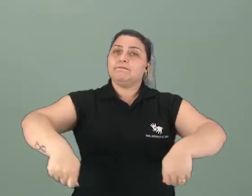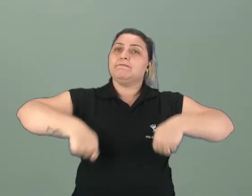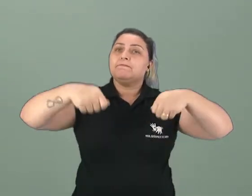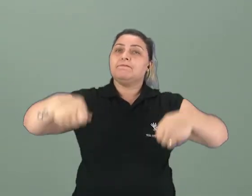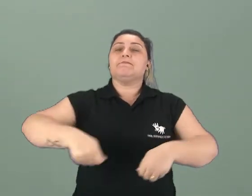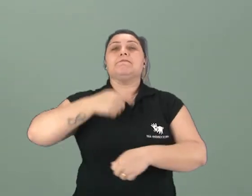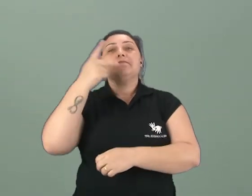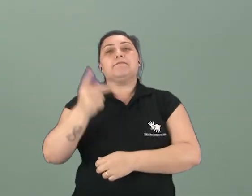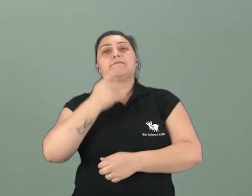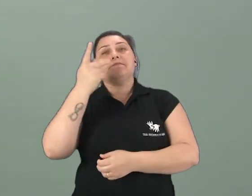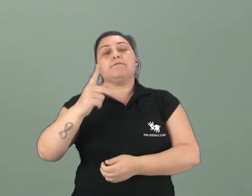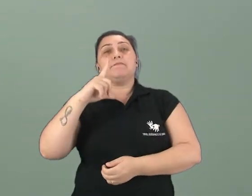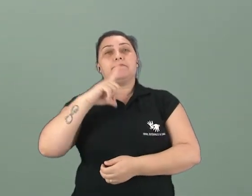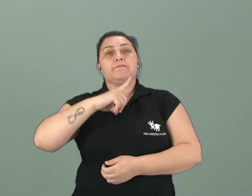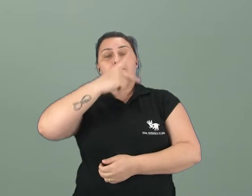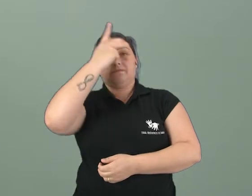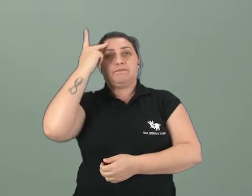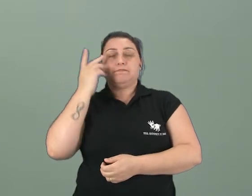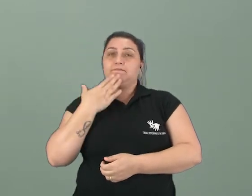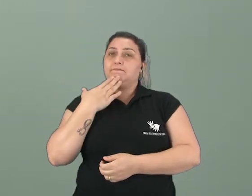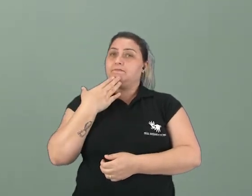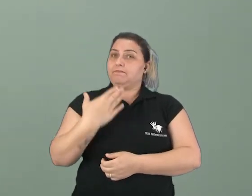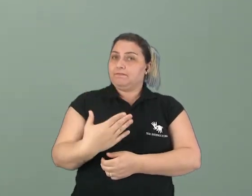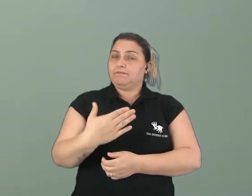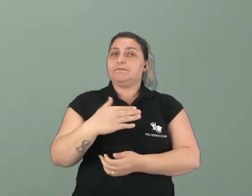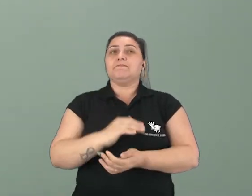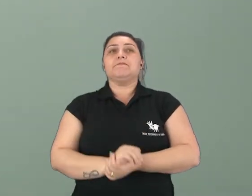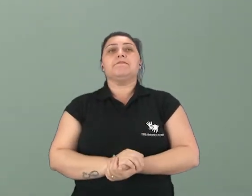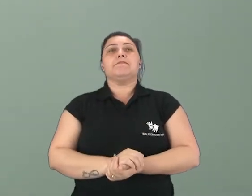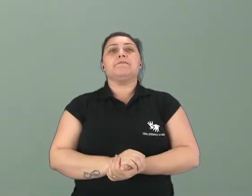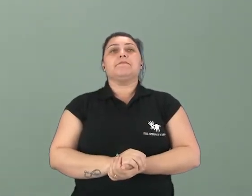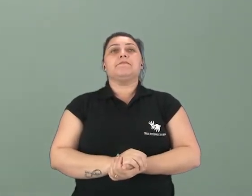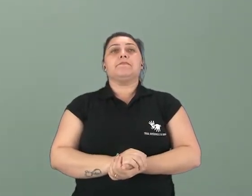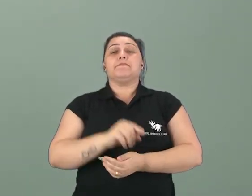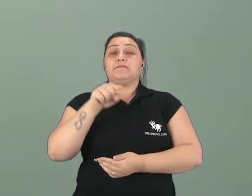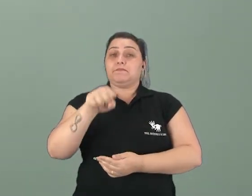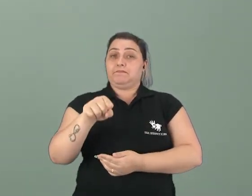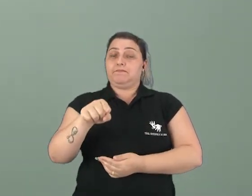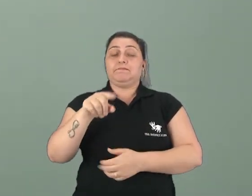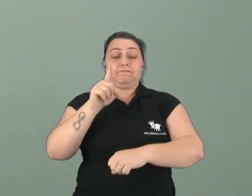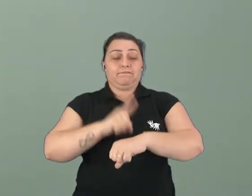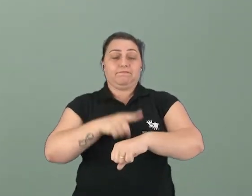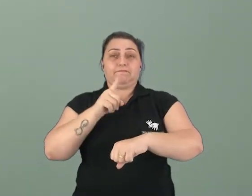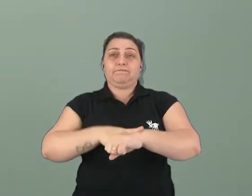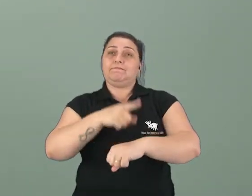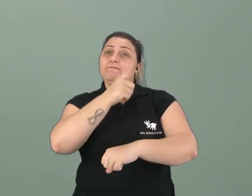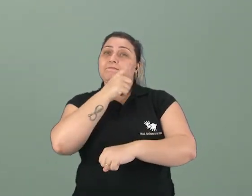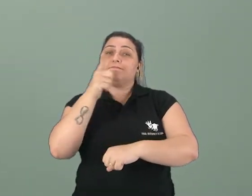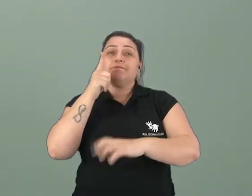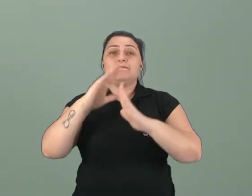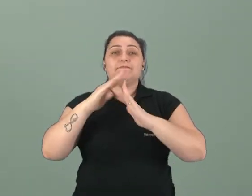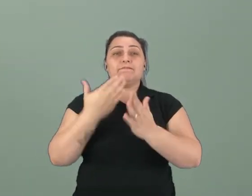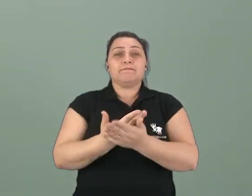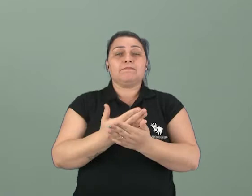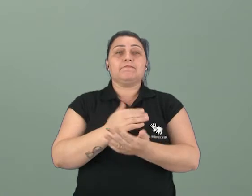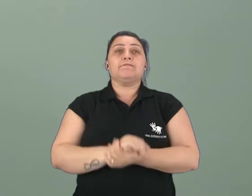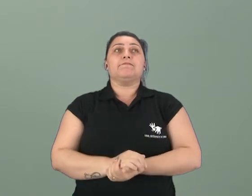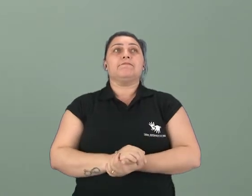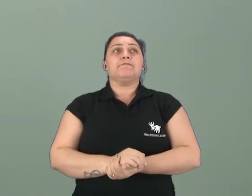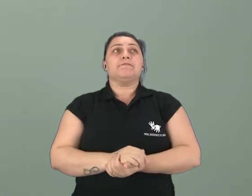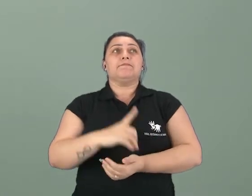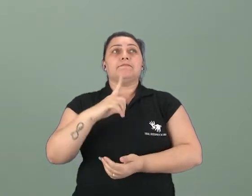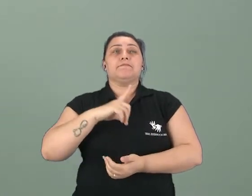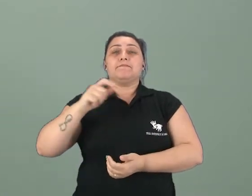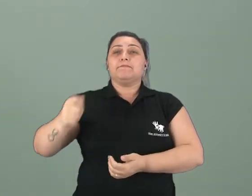Aqui tá falando que tem gente que pega, vocês sabem muito bem quando vocês estão na hora do recreio na escola, tem gente que